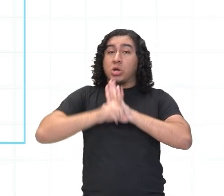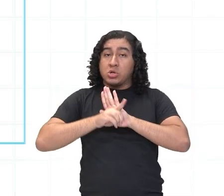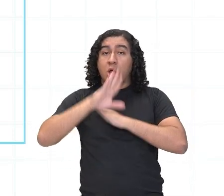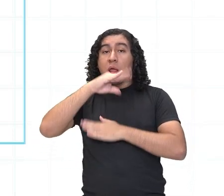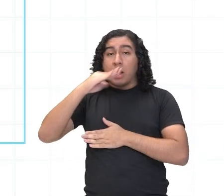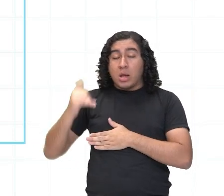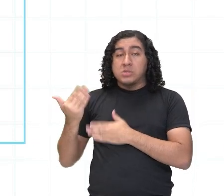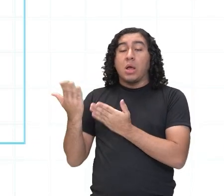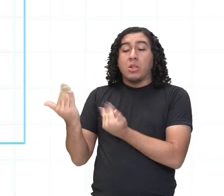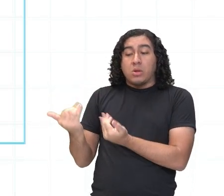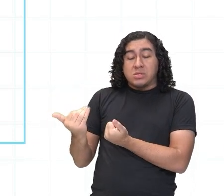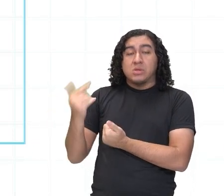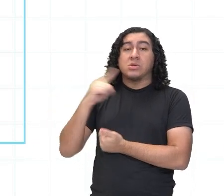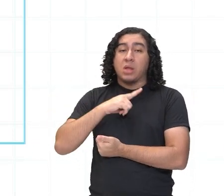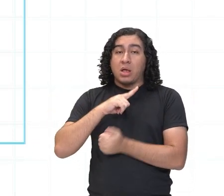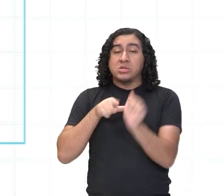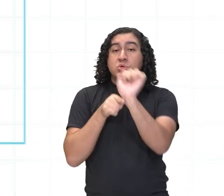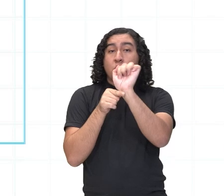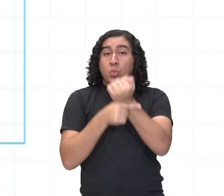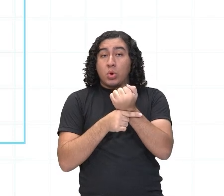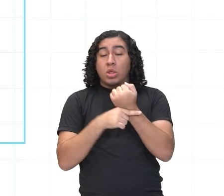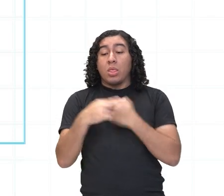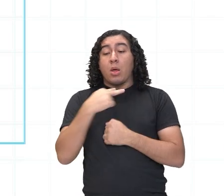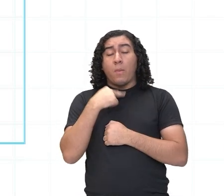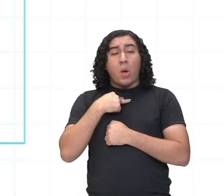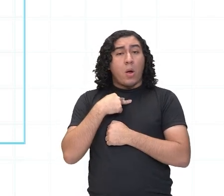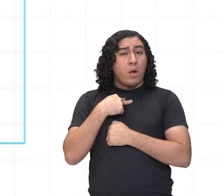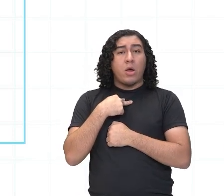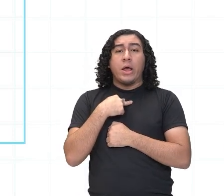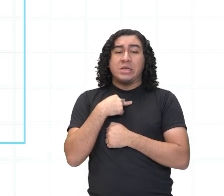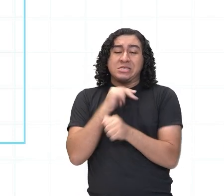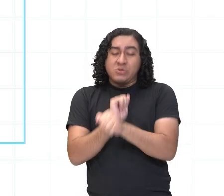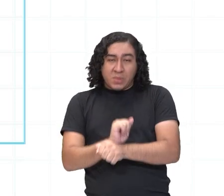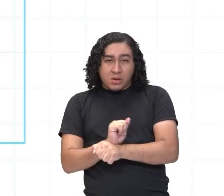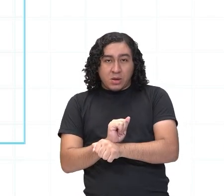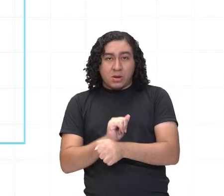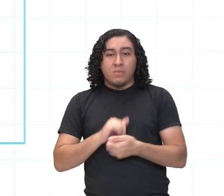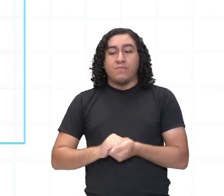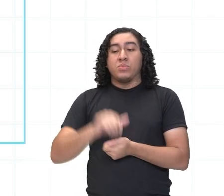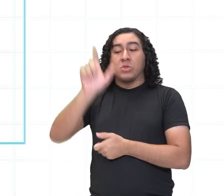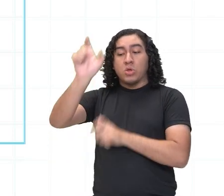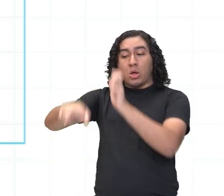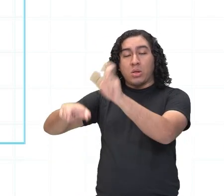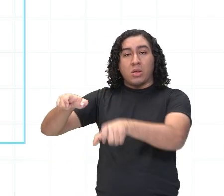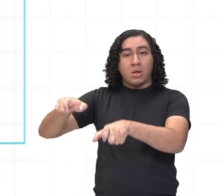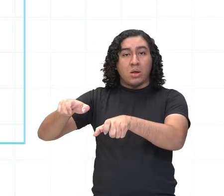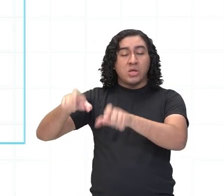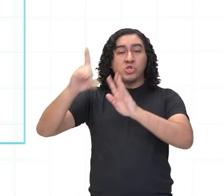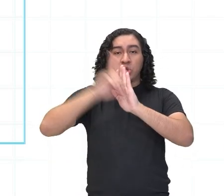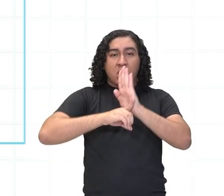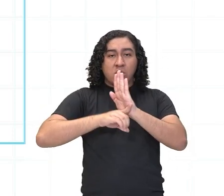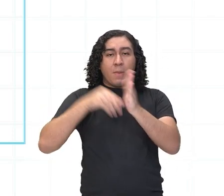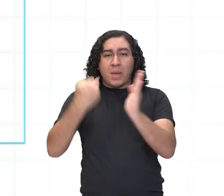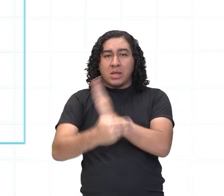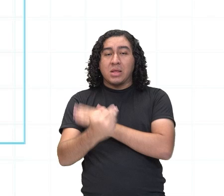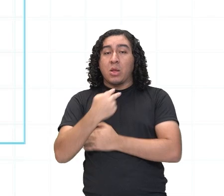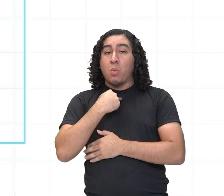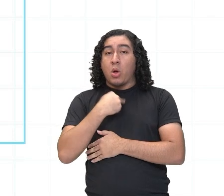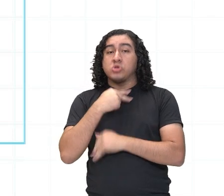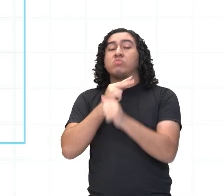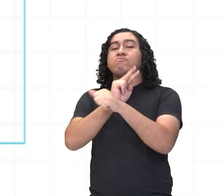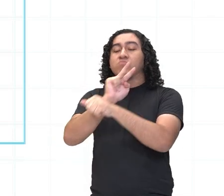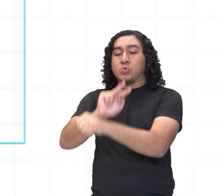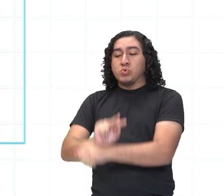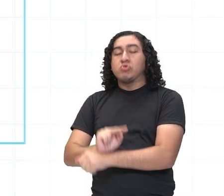crianças e dos adolescentes, que não podem esperar. A eles e a elas nenhum direito a menos, proteção